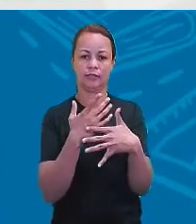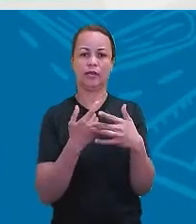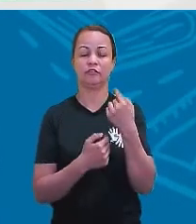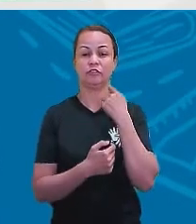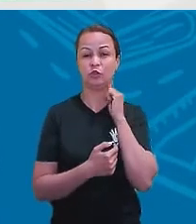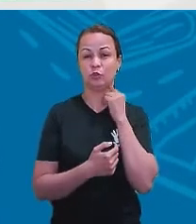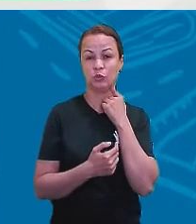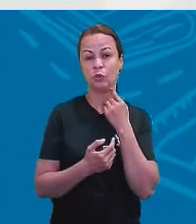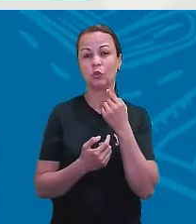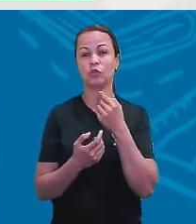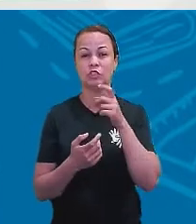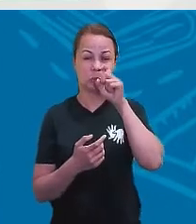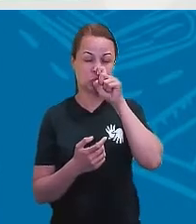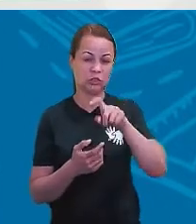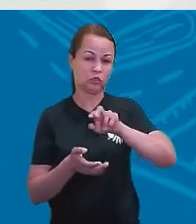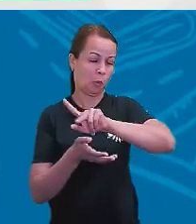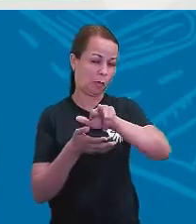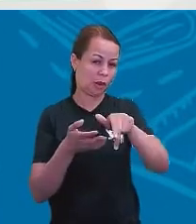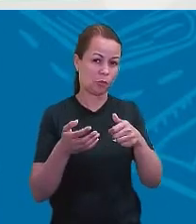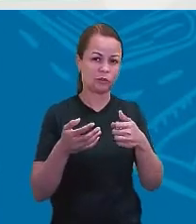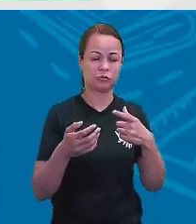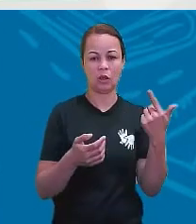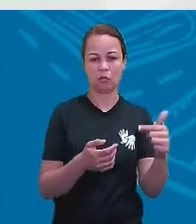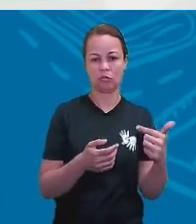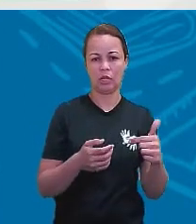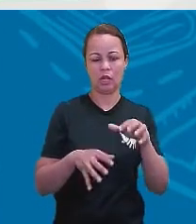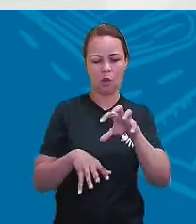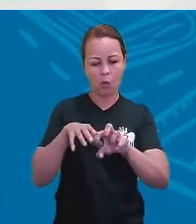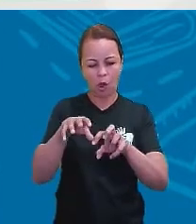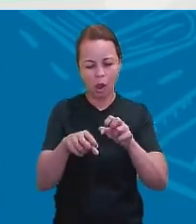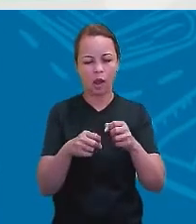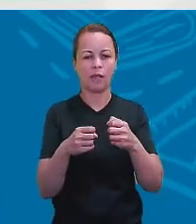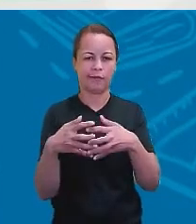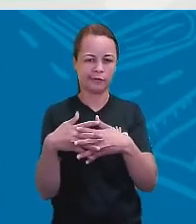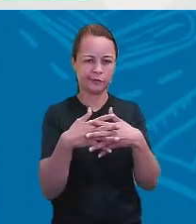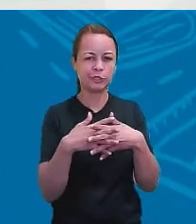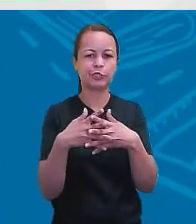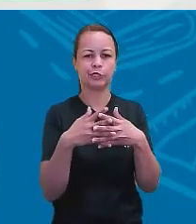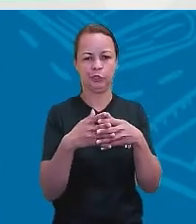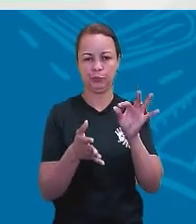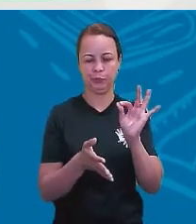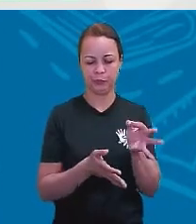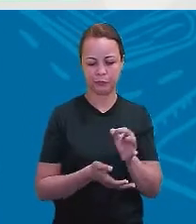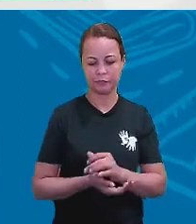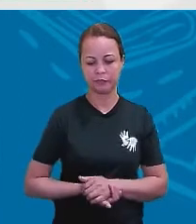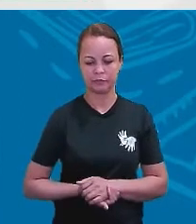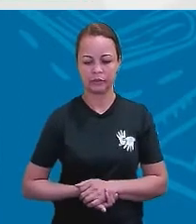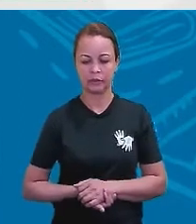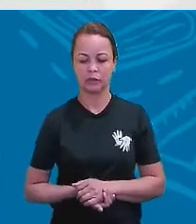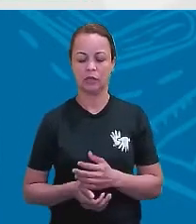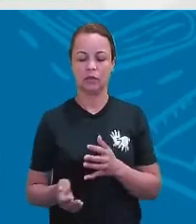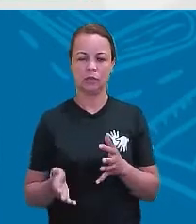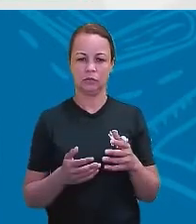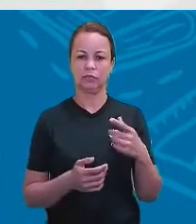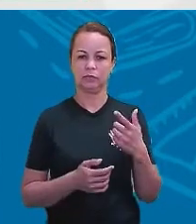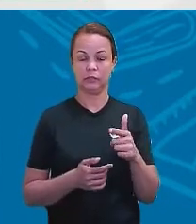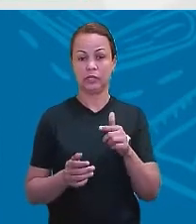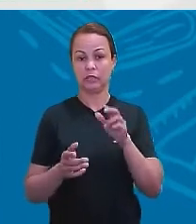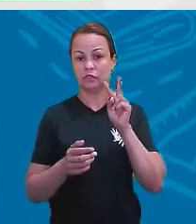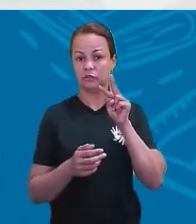muito lixo, quando não existe uma coleta de lixo adequada. E quando o saneamento básico ele é existente, ele existe, a